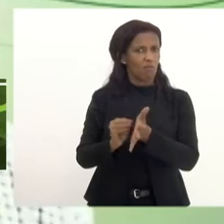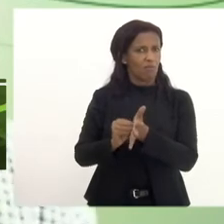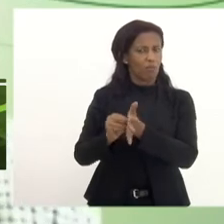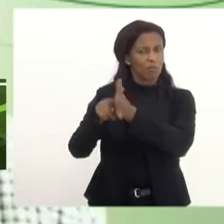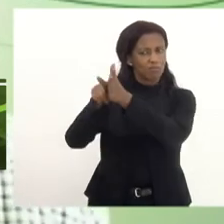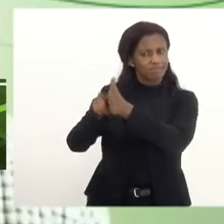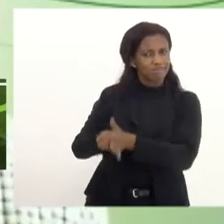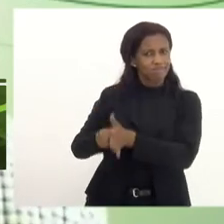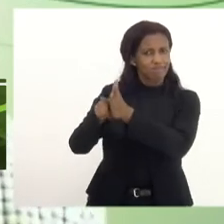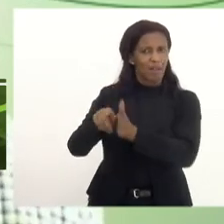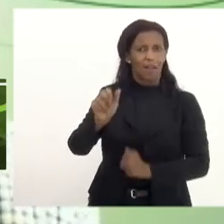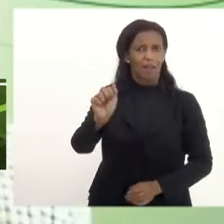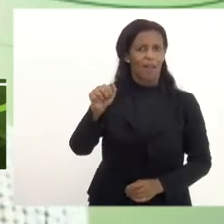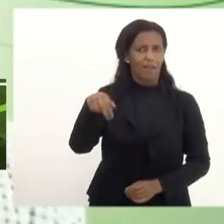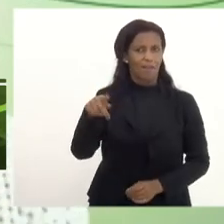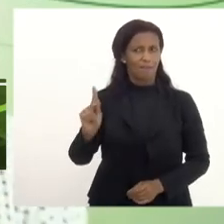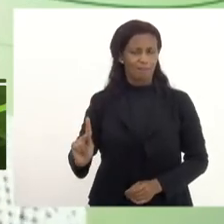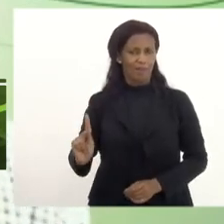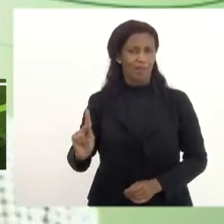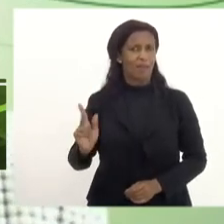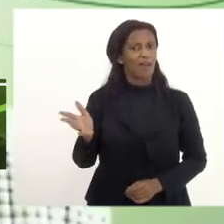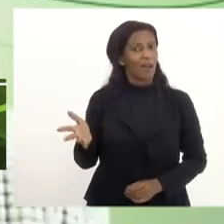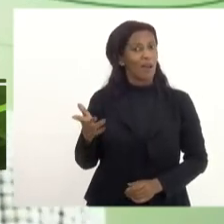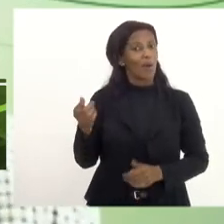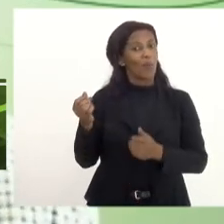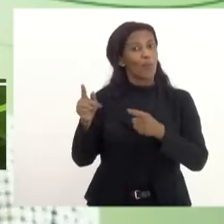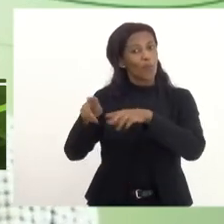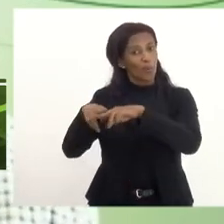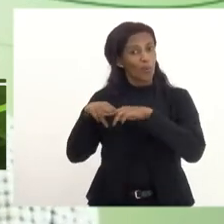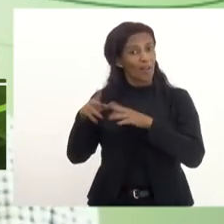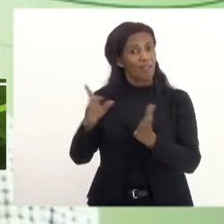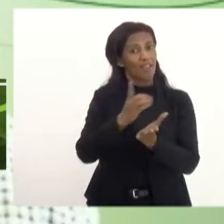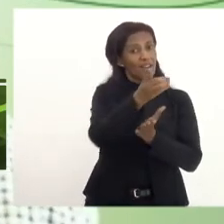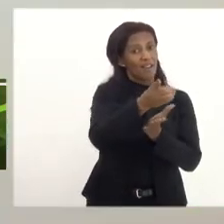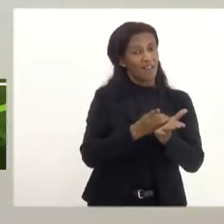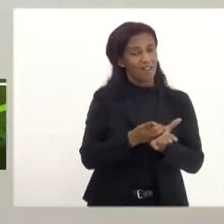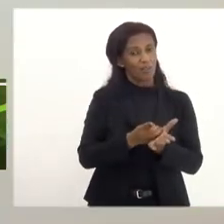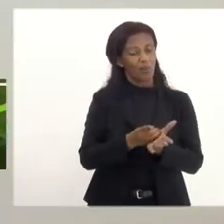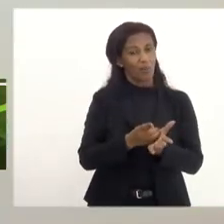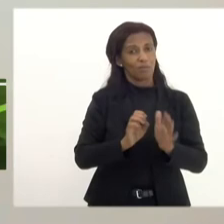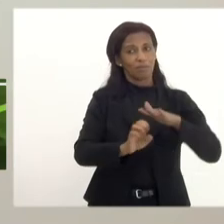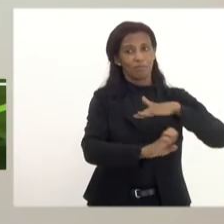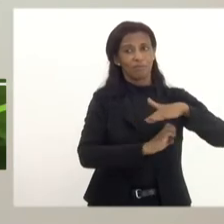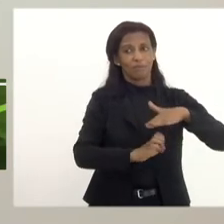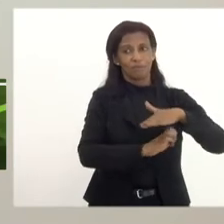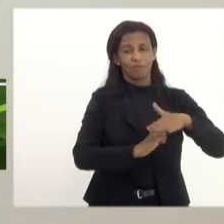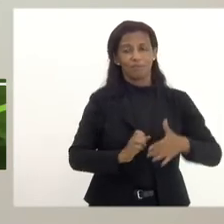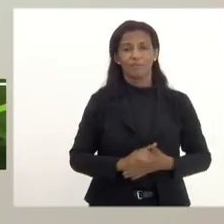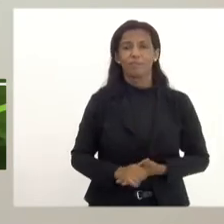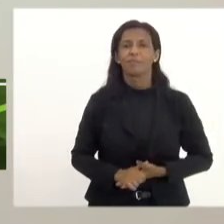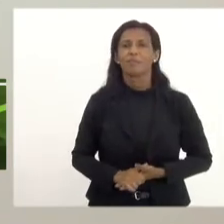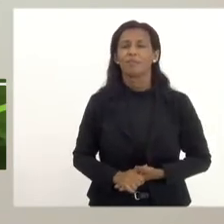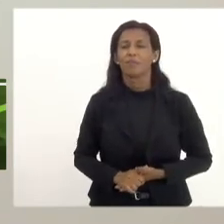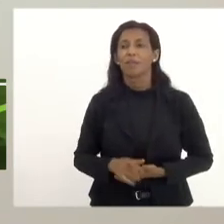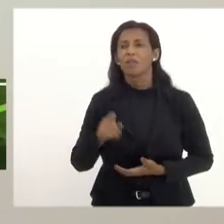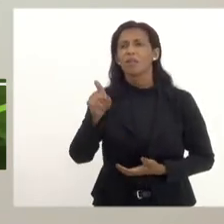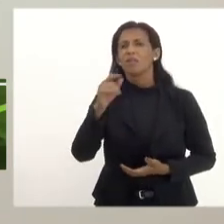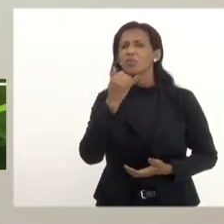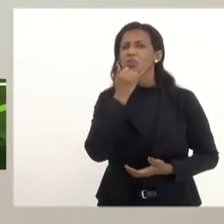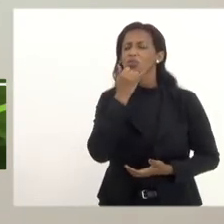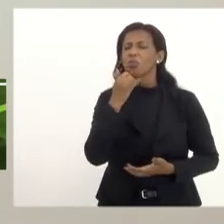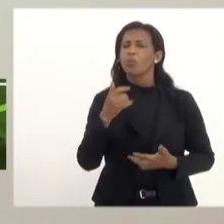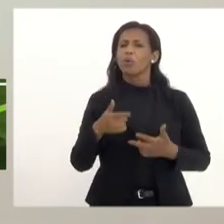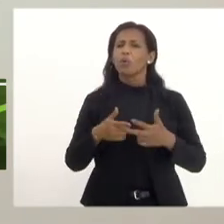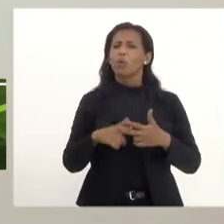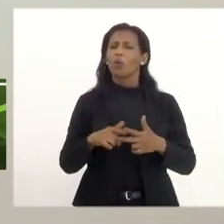porque ainda não encerrou o período de apuração. Então, por enquanto, ele é declaratório da operadora. Tá? Obrigado. Luiz, só corrigindo a sua informação,